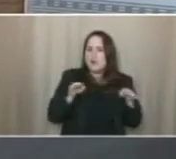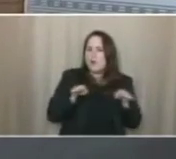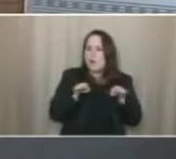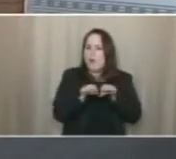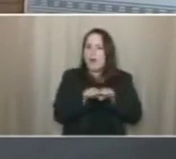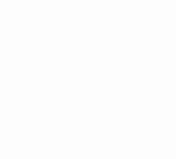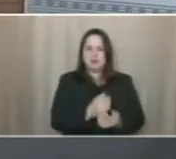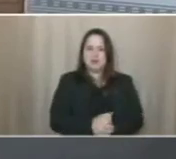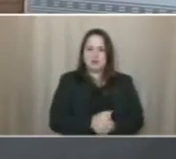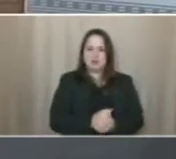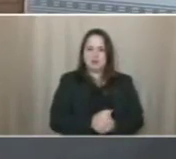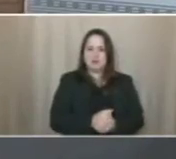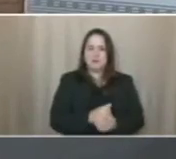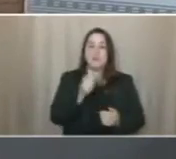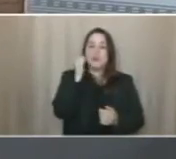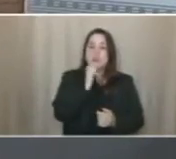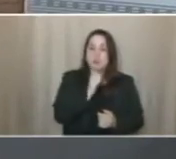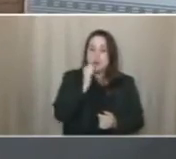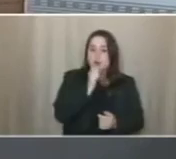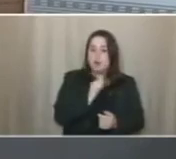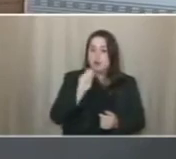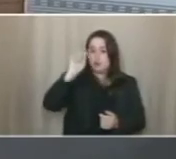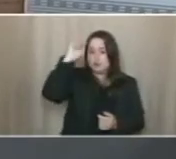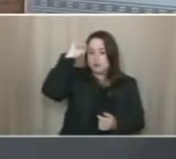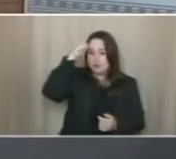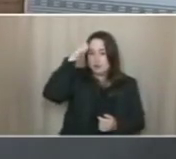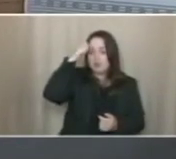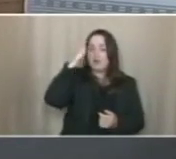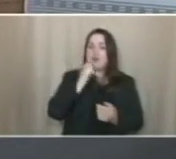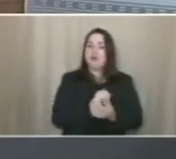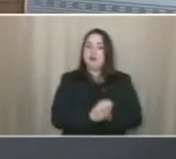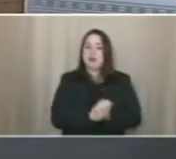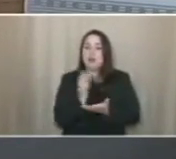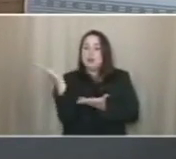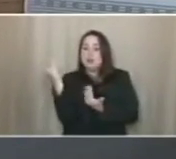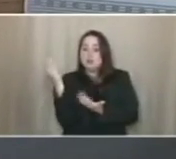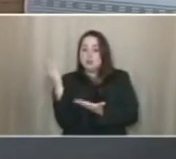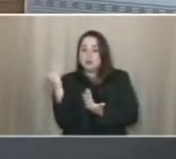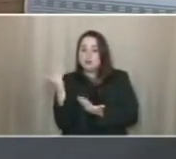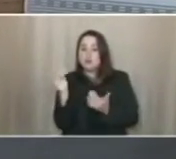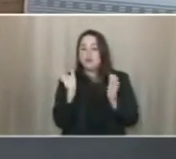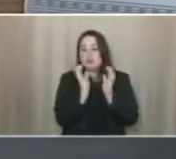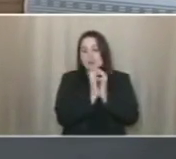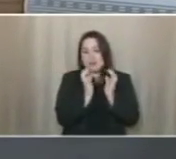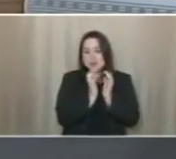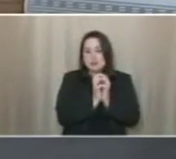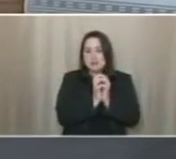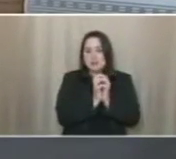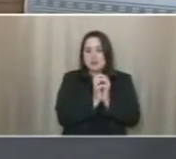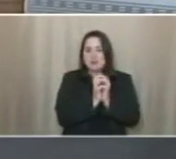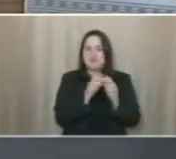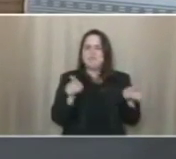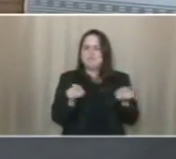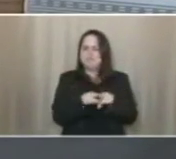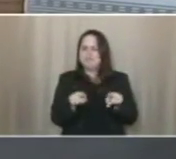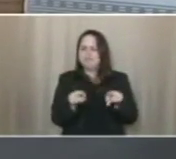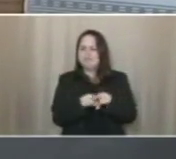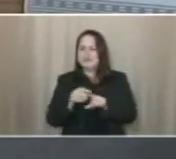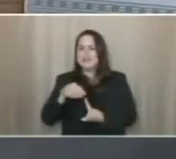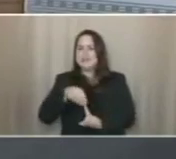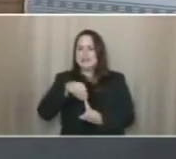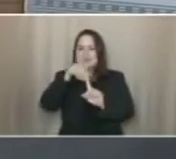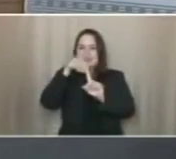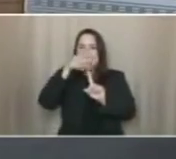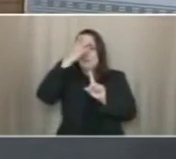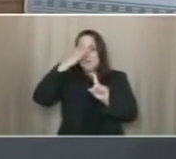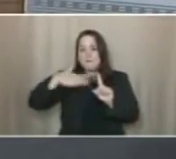prioriza mulheres negras a juventude do Recife também priorize